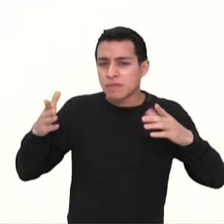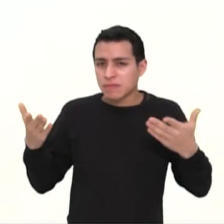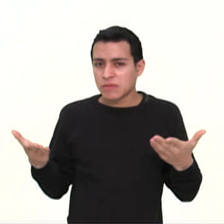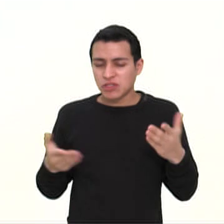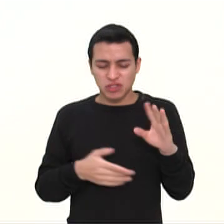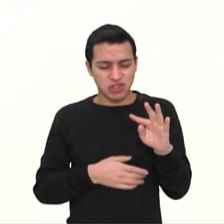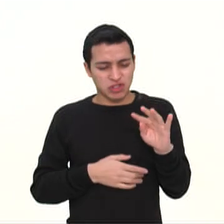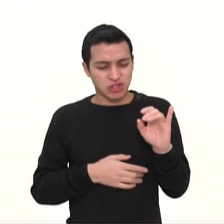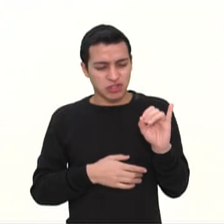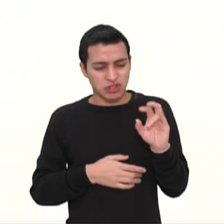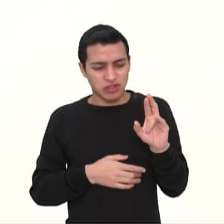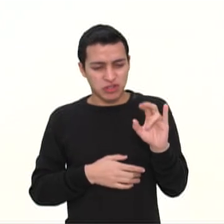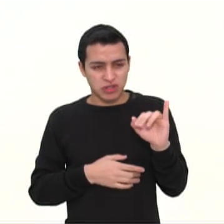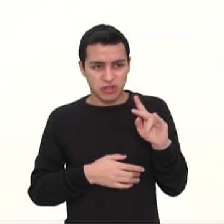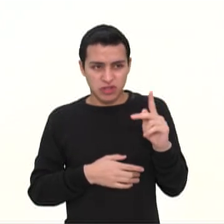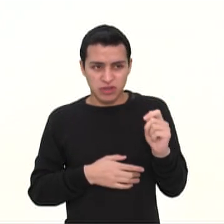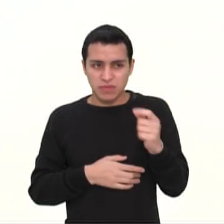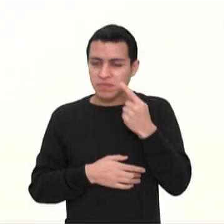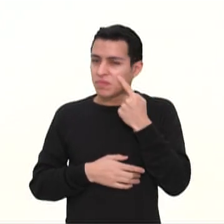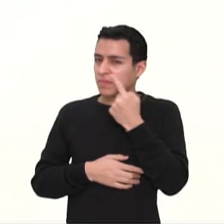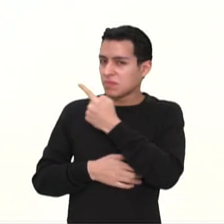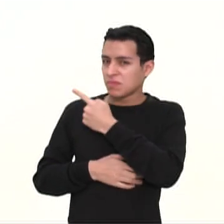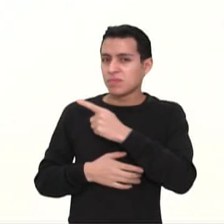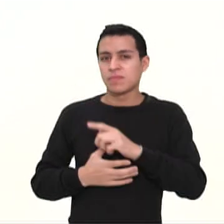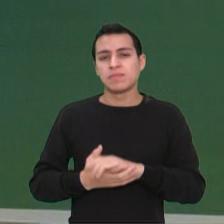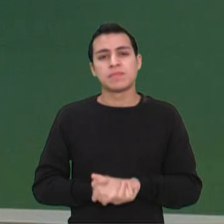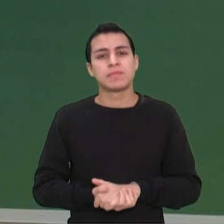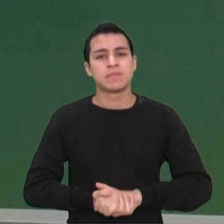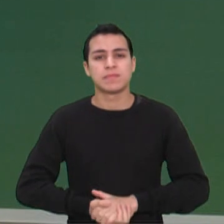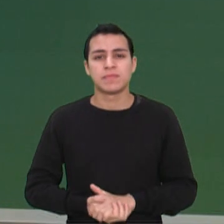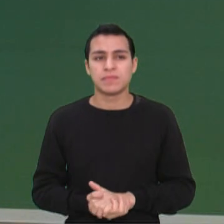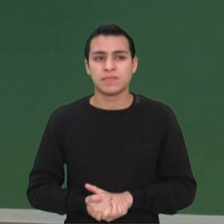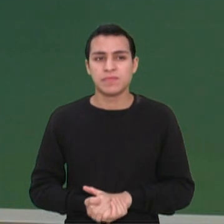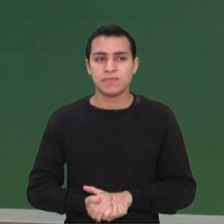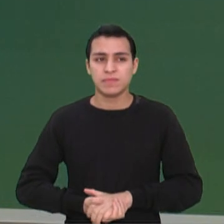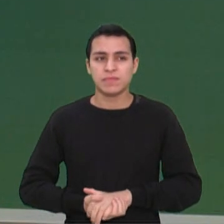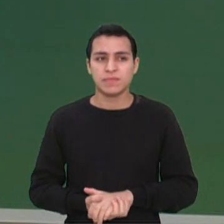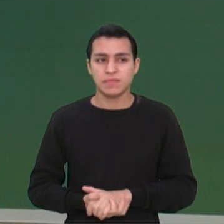kind of a comic book in a newspaper.